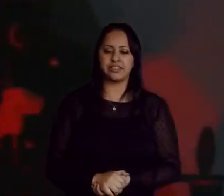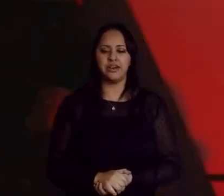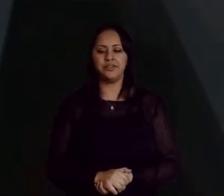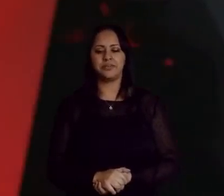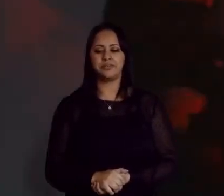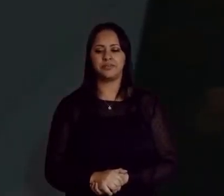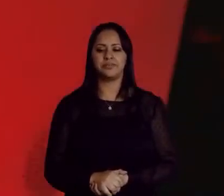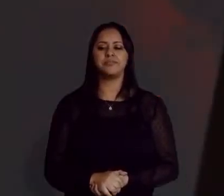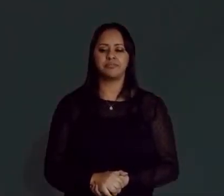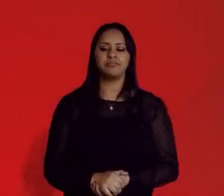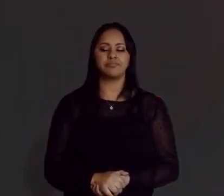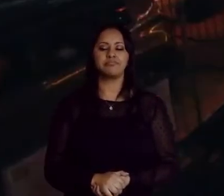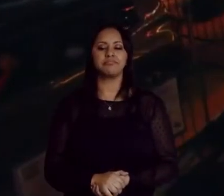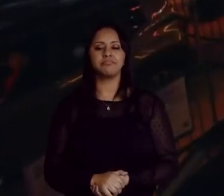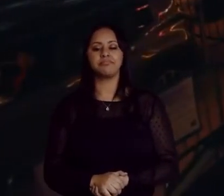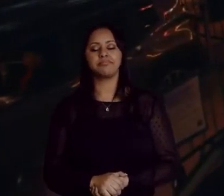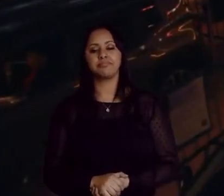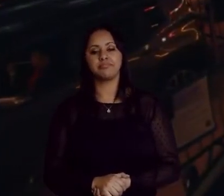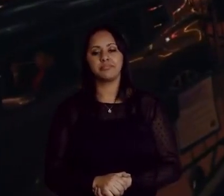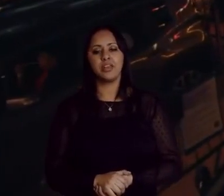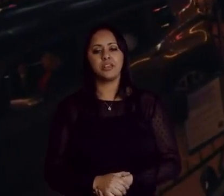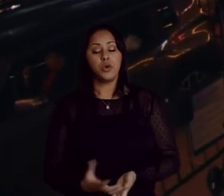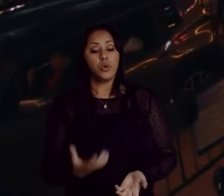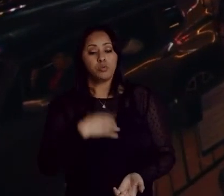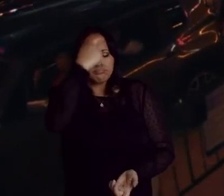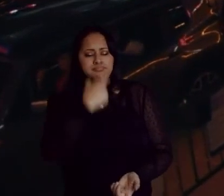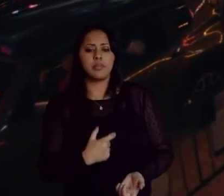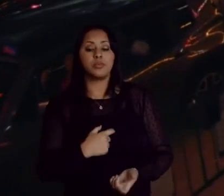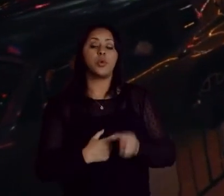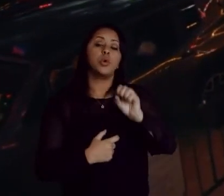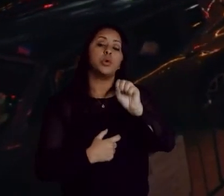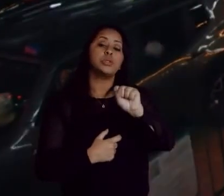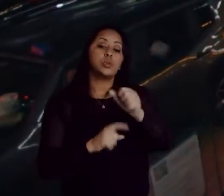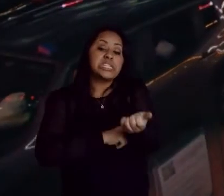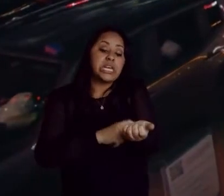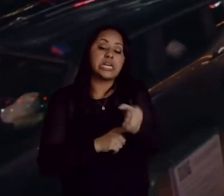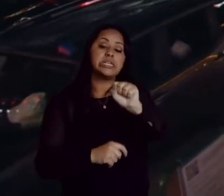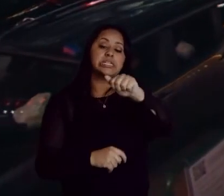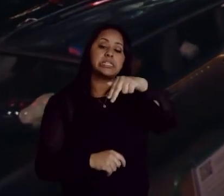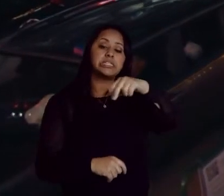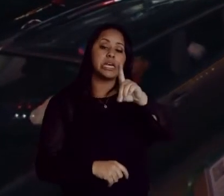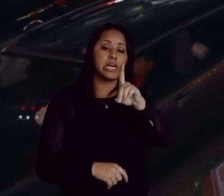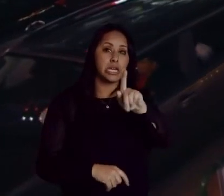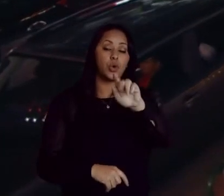É mais ou menos isso. Aí tem um temperamento chamado sanguíneo, que vem de sangue, de